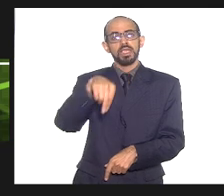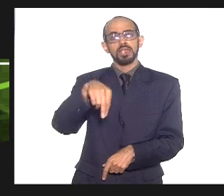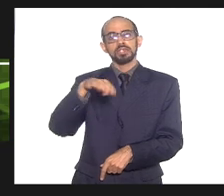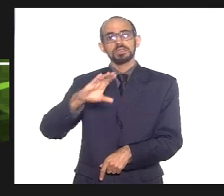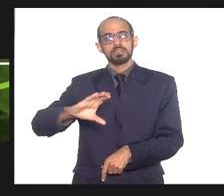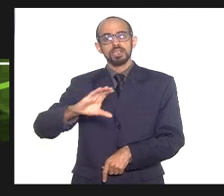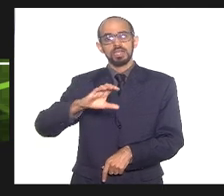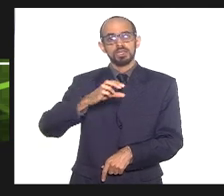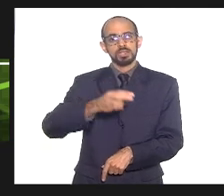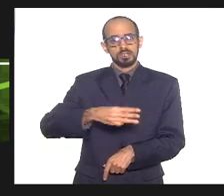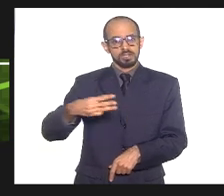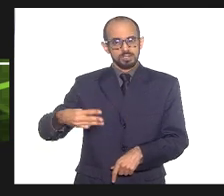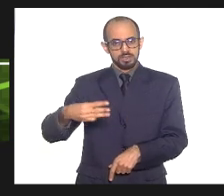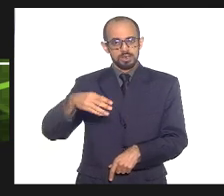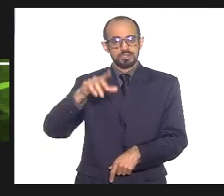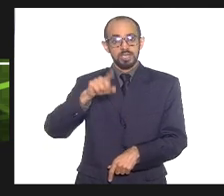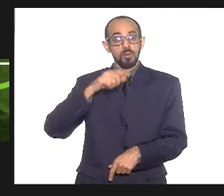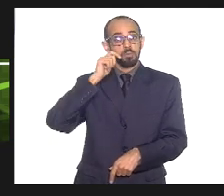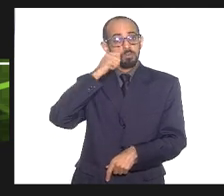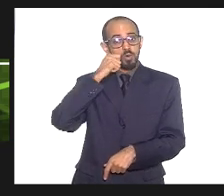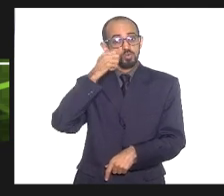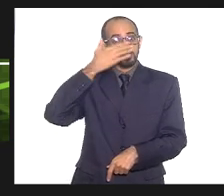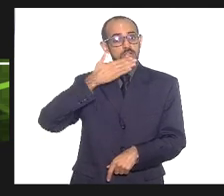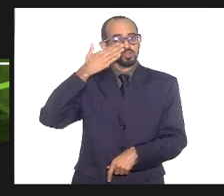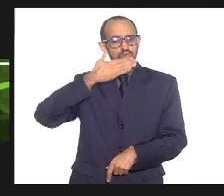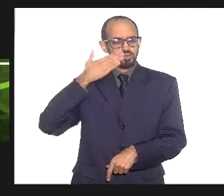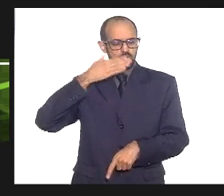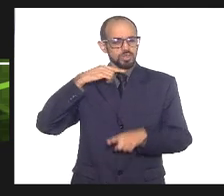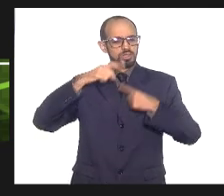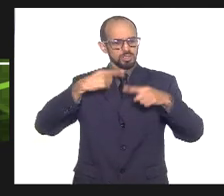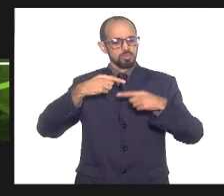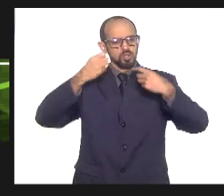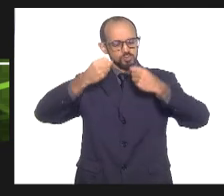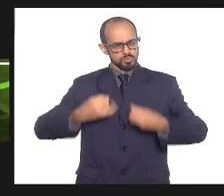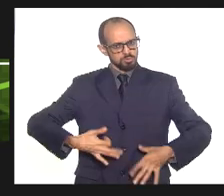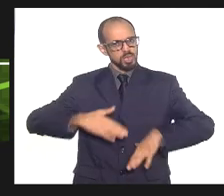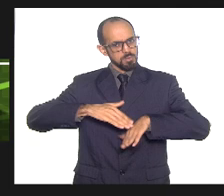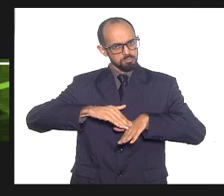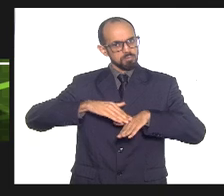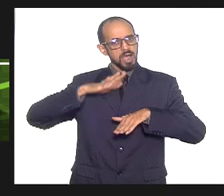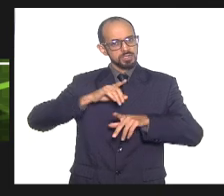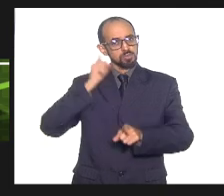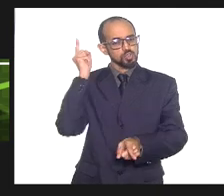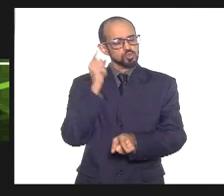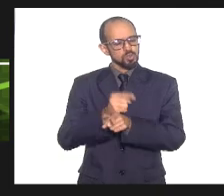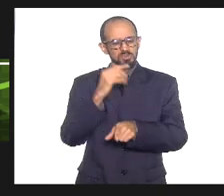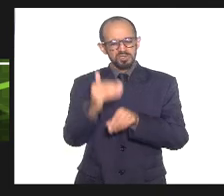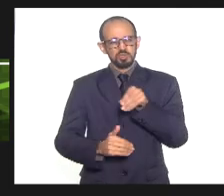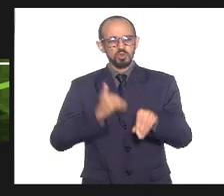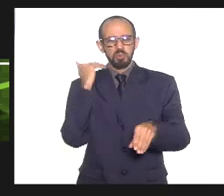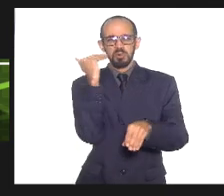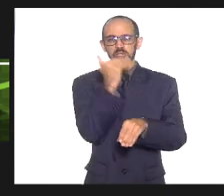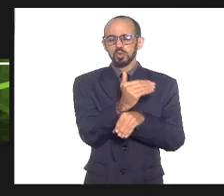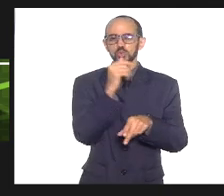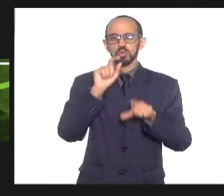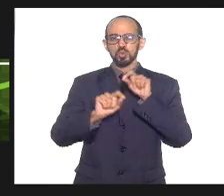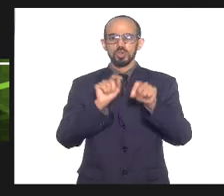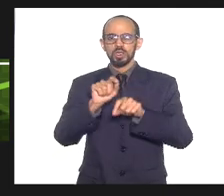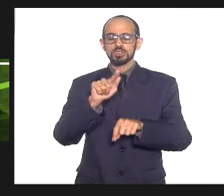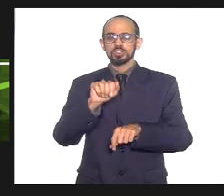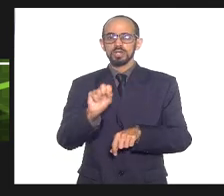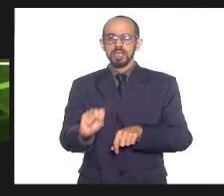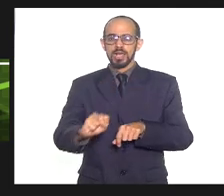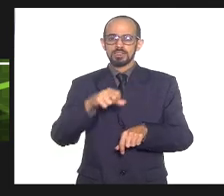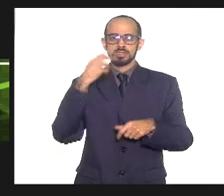descoberta denominada Pão de Açúcar. Voltarei mais detalhes a ela adiante, mas é uma descoberta, sobretudo, de gás